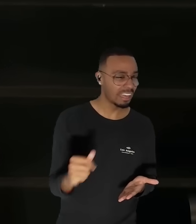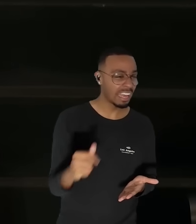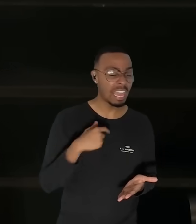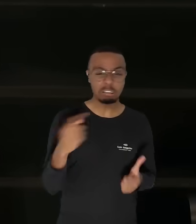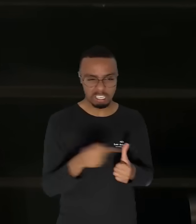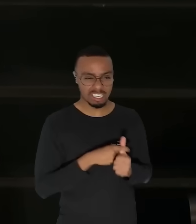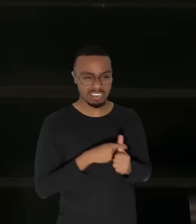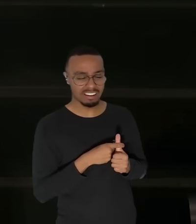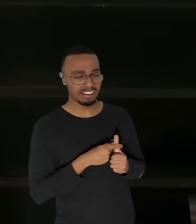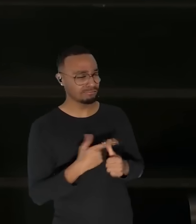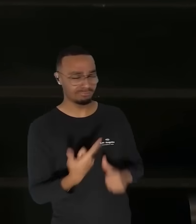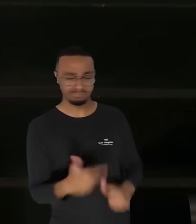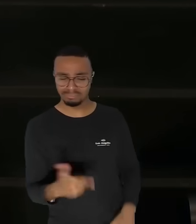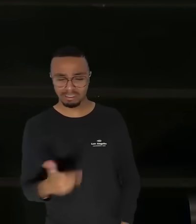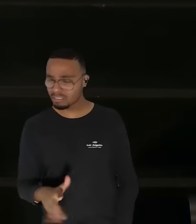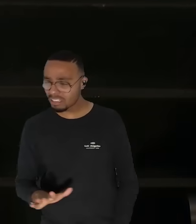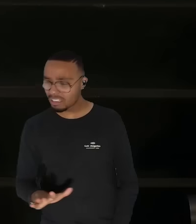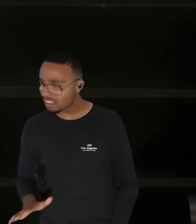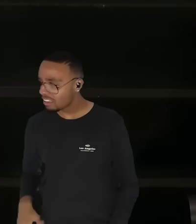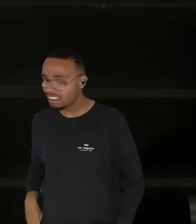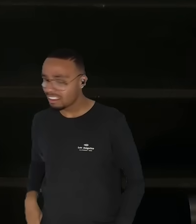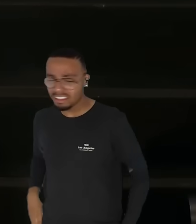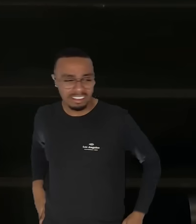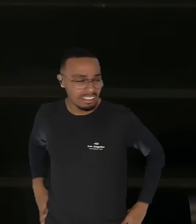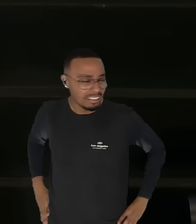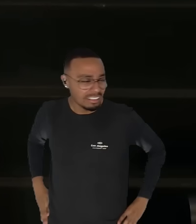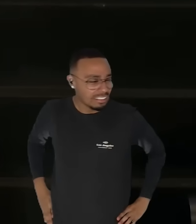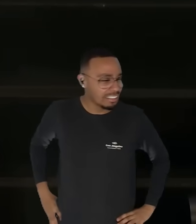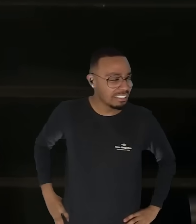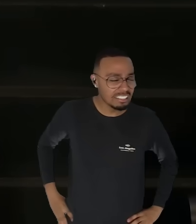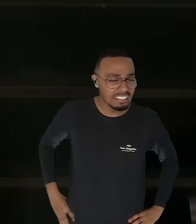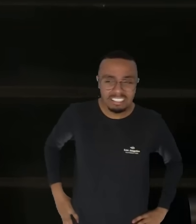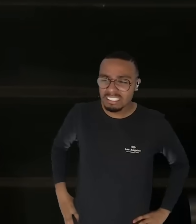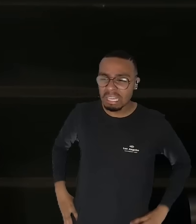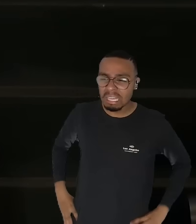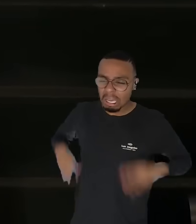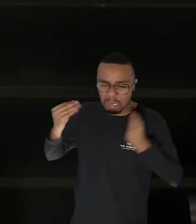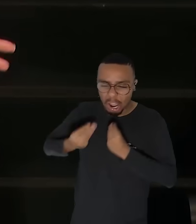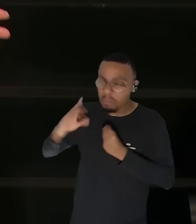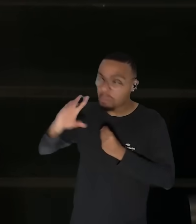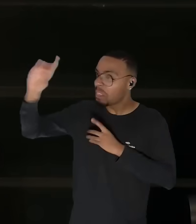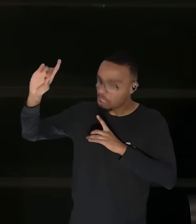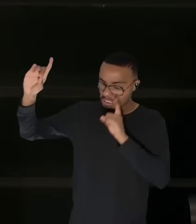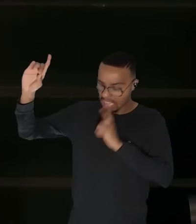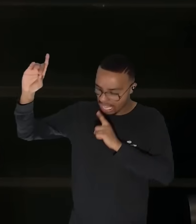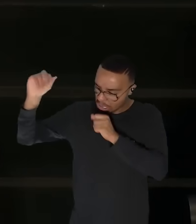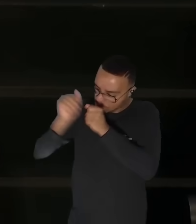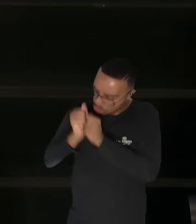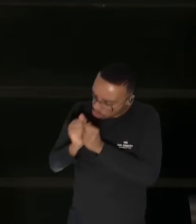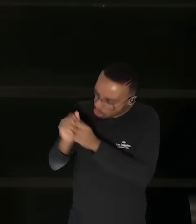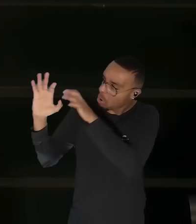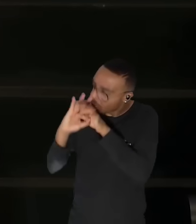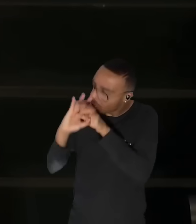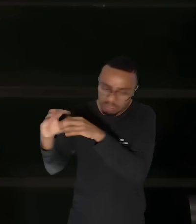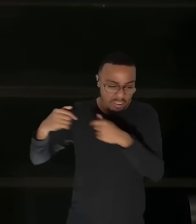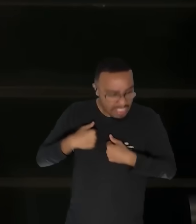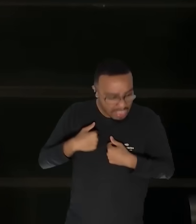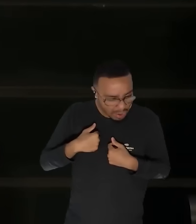dívida. Eu não teria ordem de despejo. Como é que Deus pode estar comigo e eu estou prestes a ser despejado?